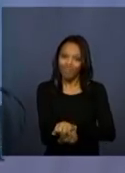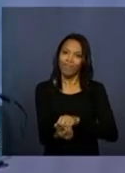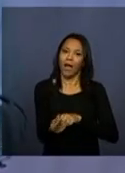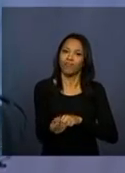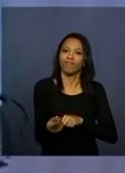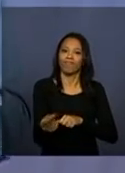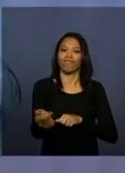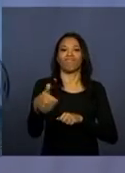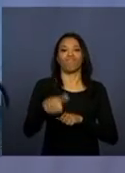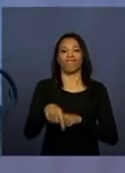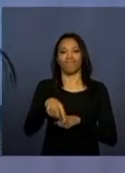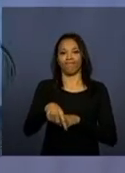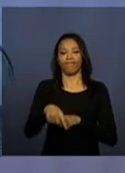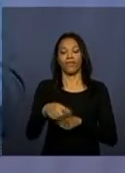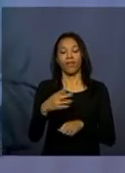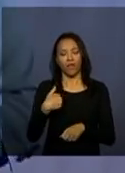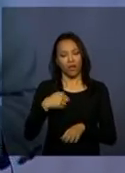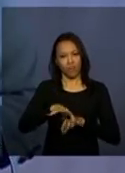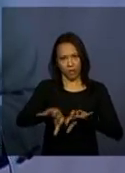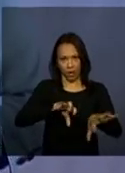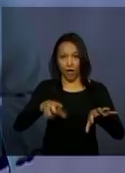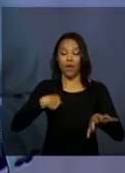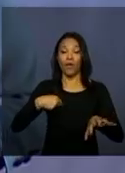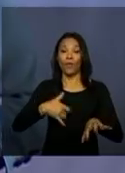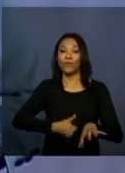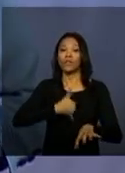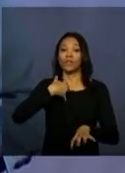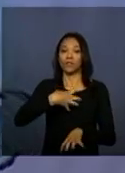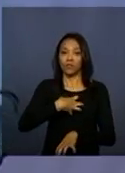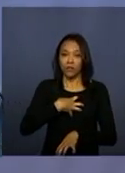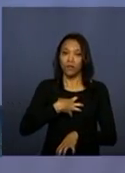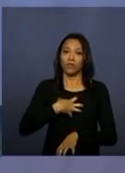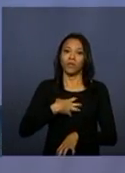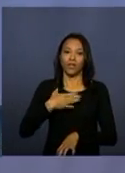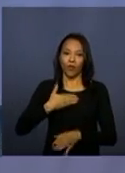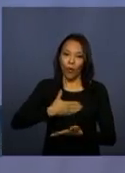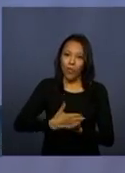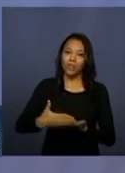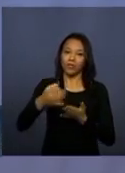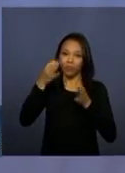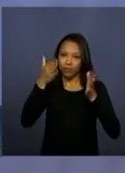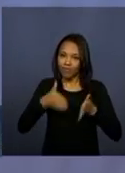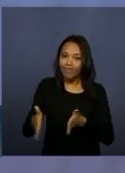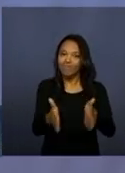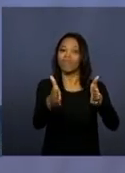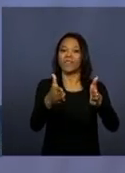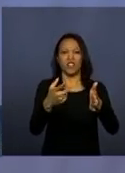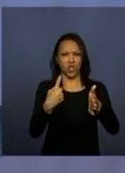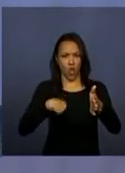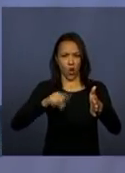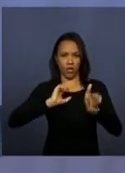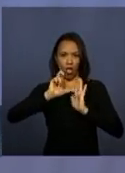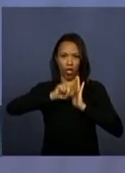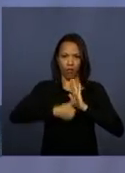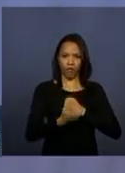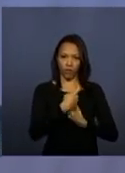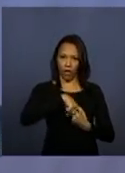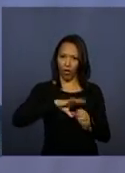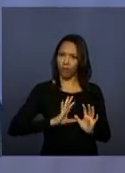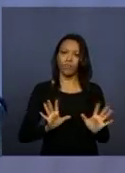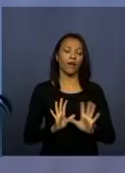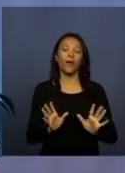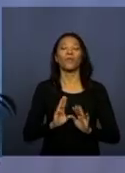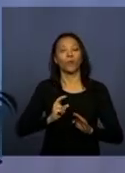da gente ter começado por esse caminho e acho que nós não podemos voltar atrás. Por isso, é